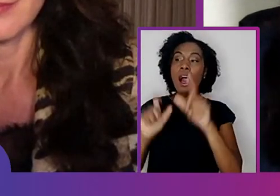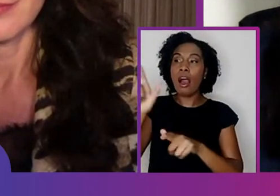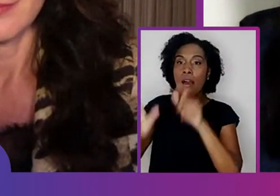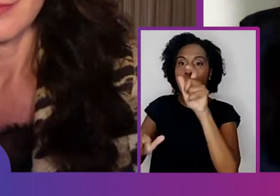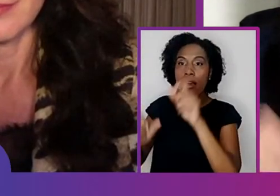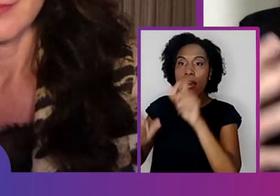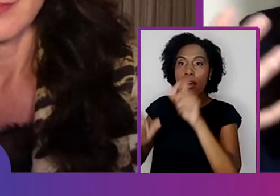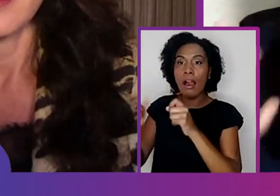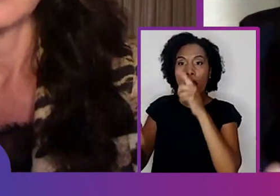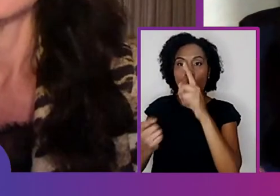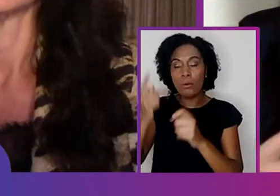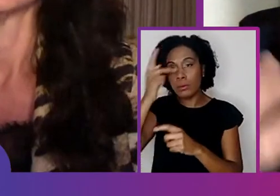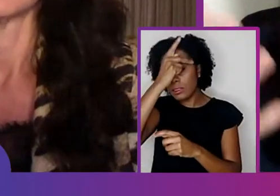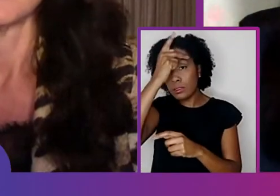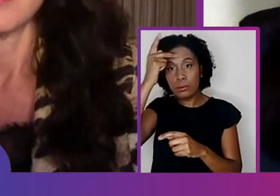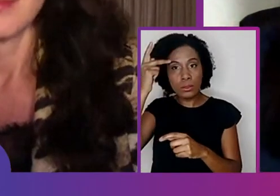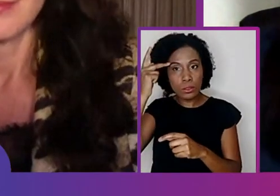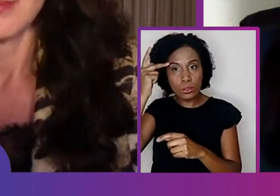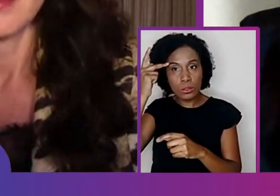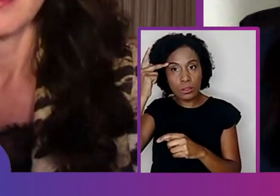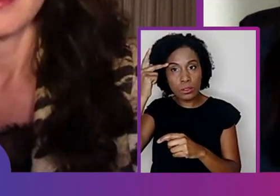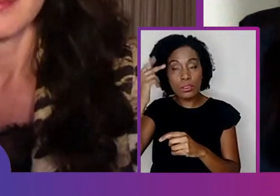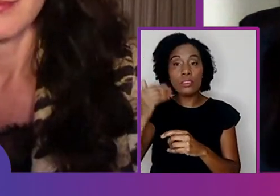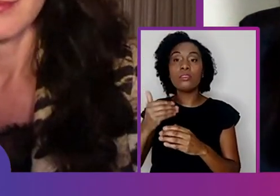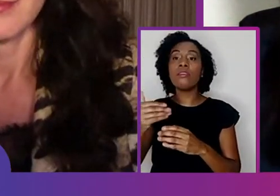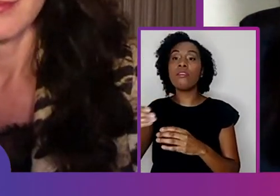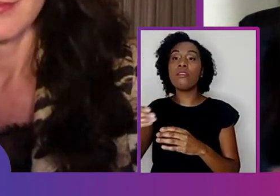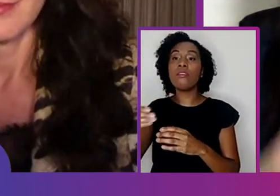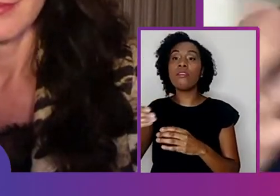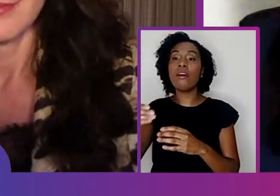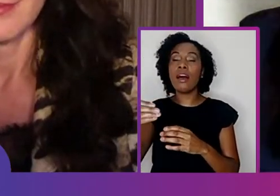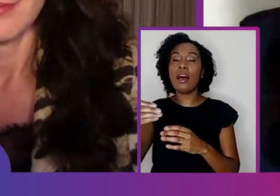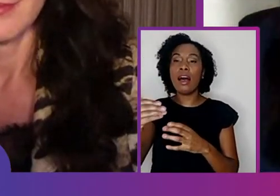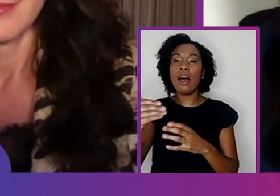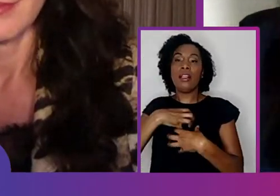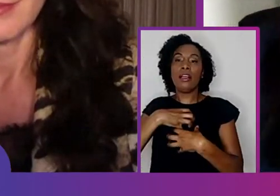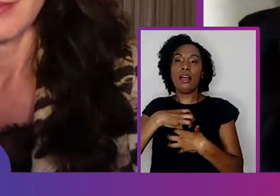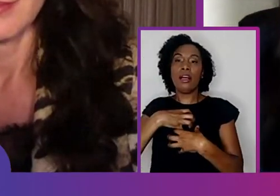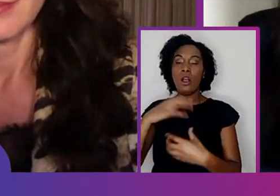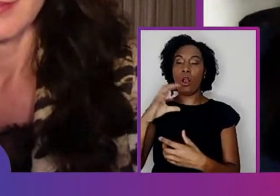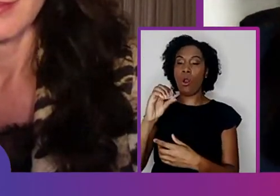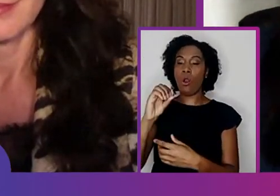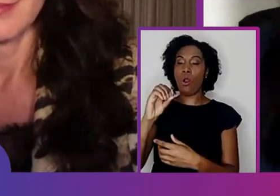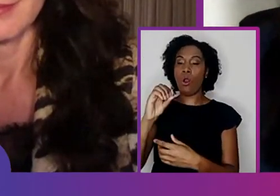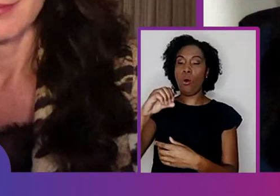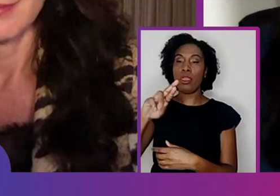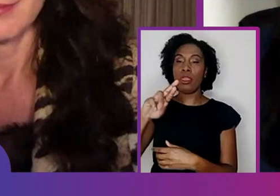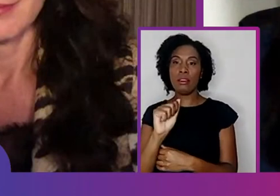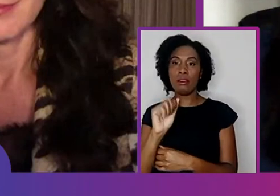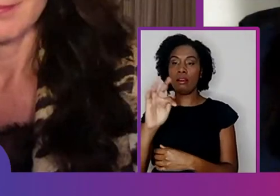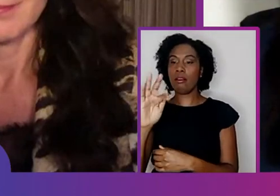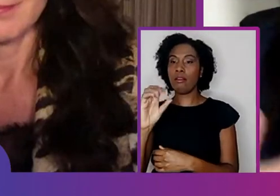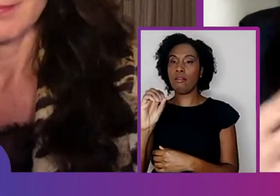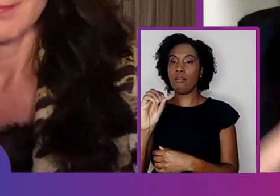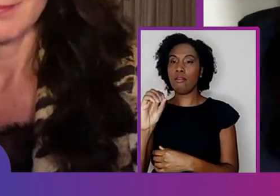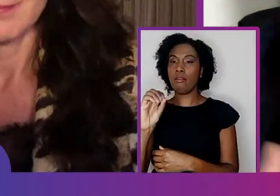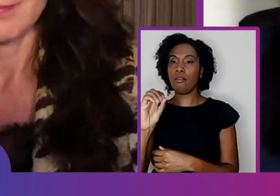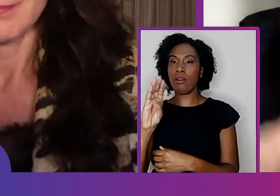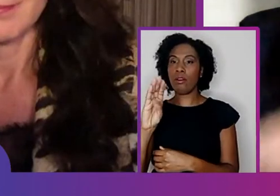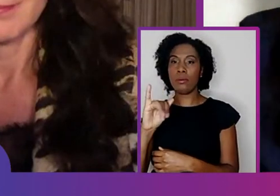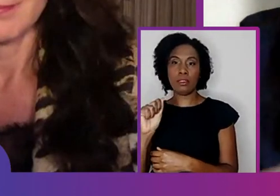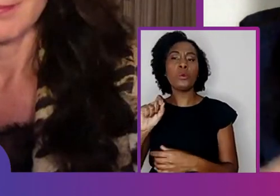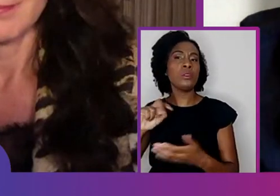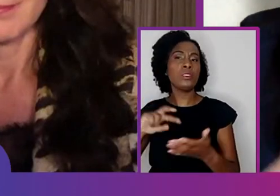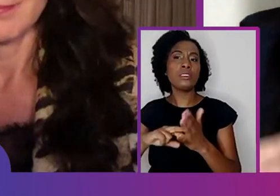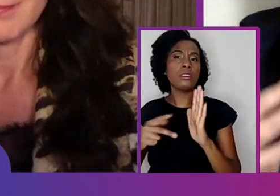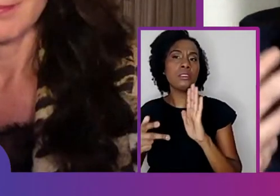contrafóbica. Dada a incapacidade de lidar com aquele cenário, ela simplesmente